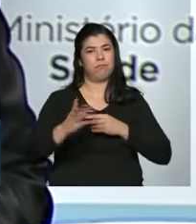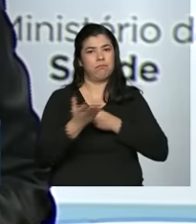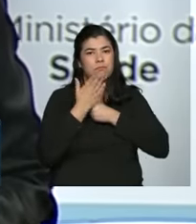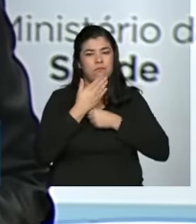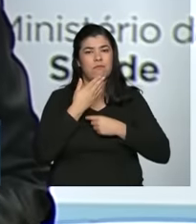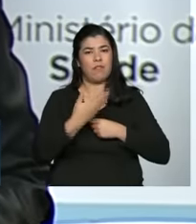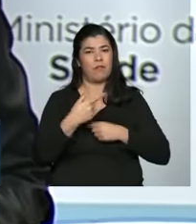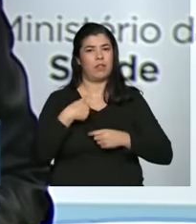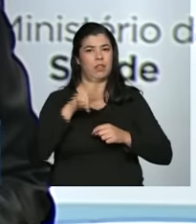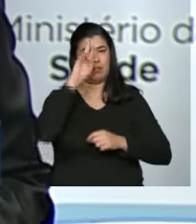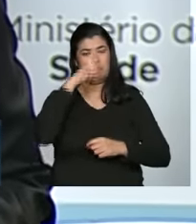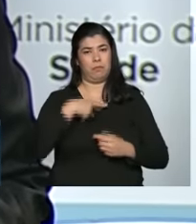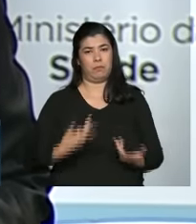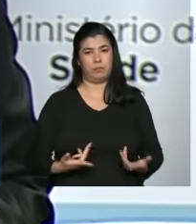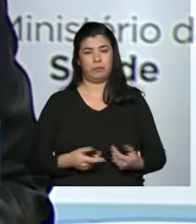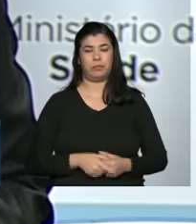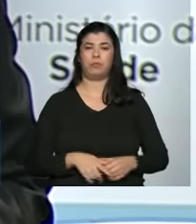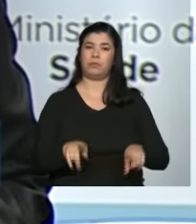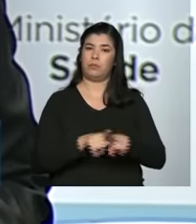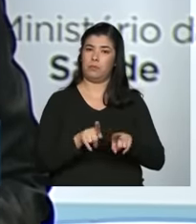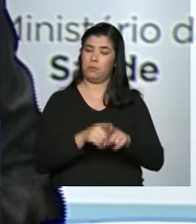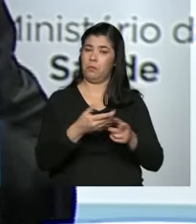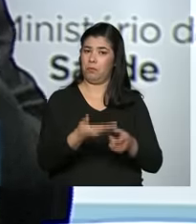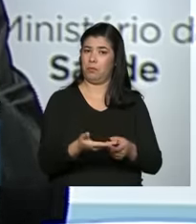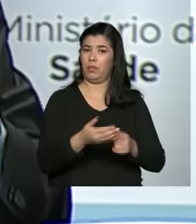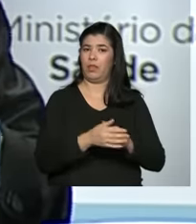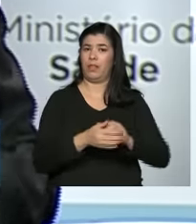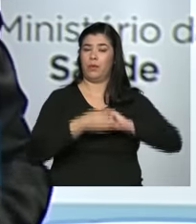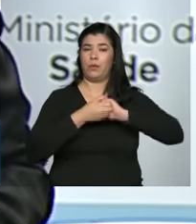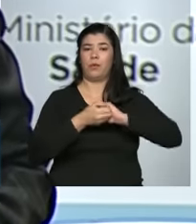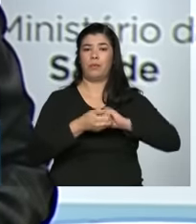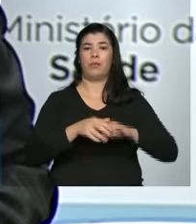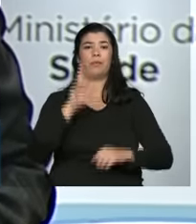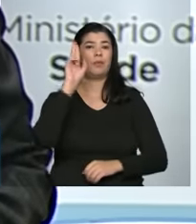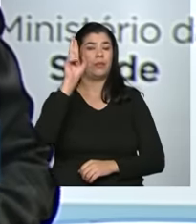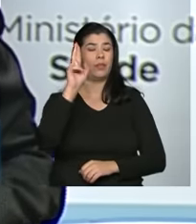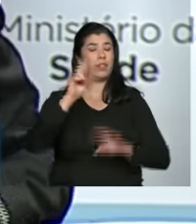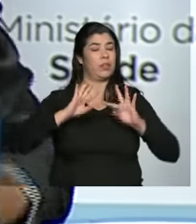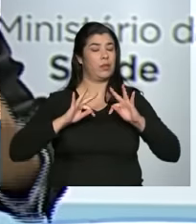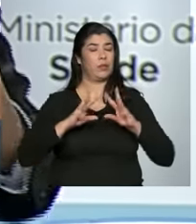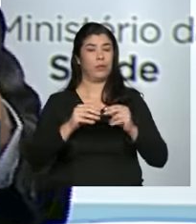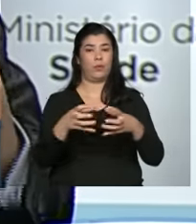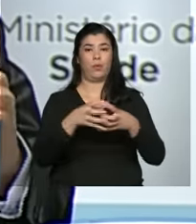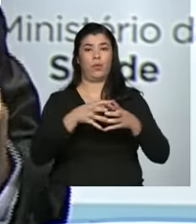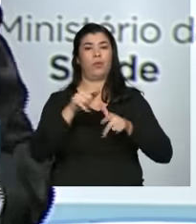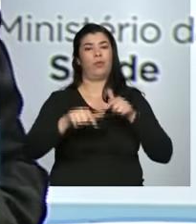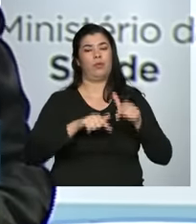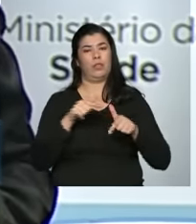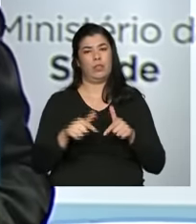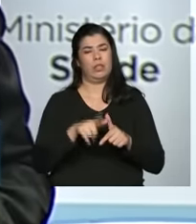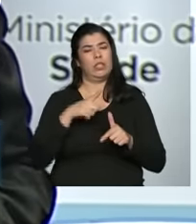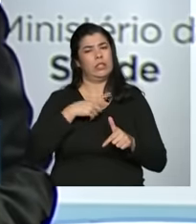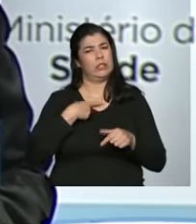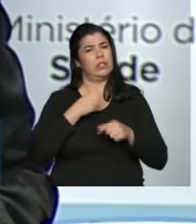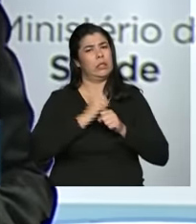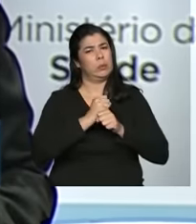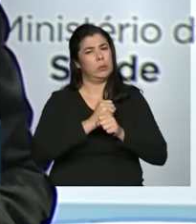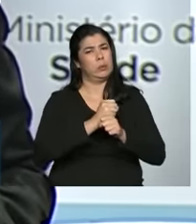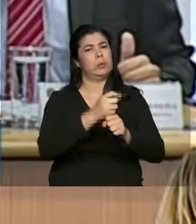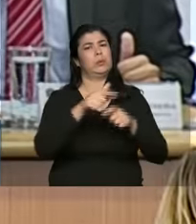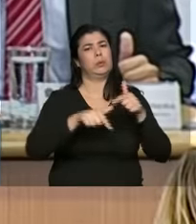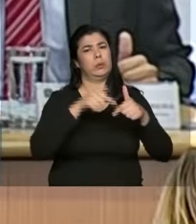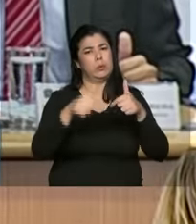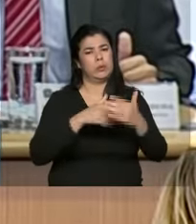Então queria cumprimentar muito a liderança do ministro kouro todos os membros do grupo de trabalho ainda temos aí um longo